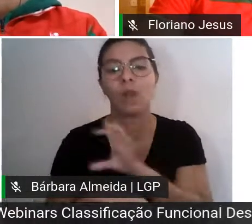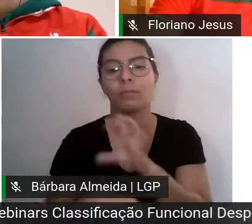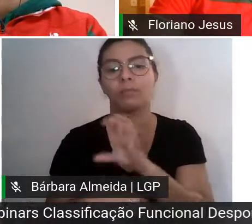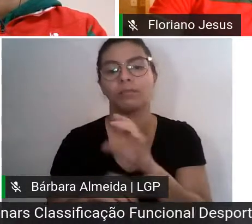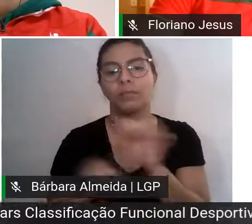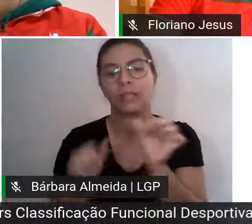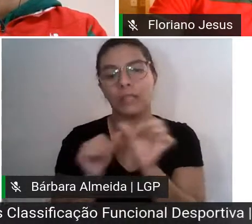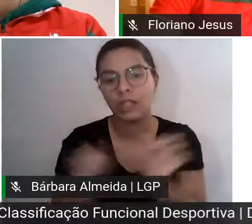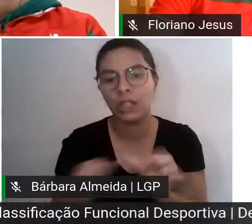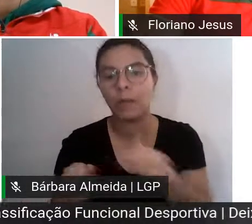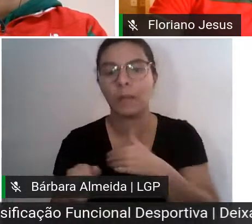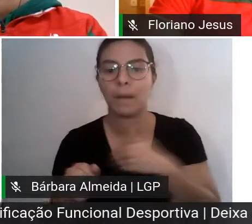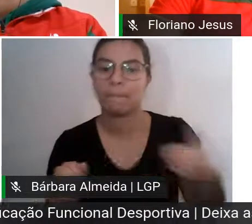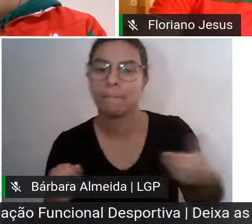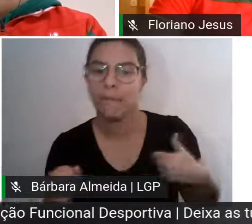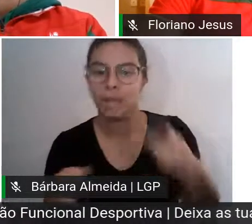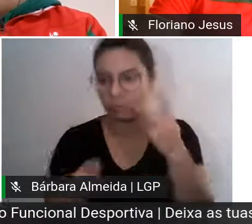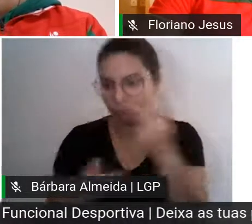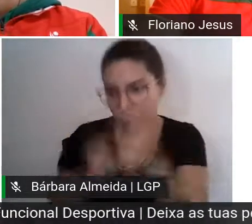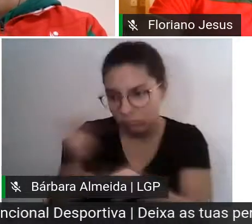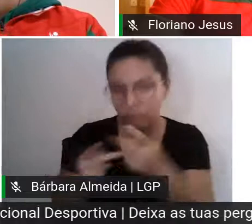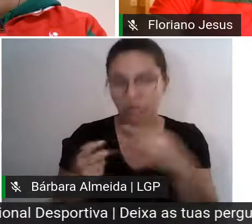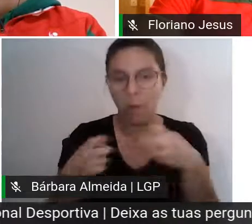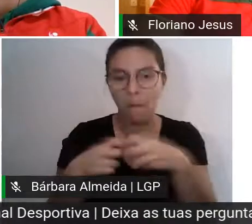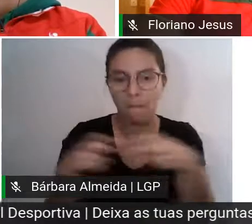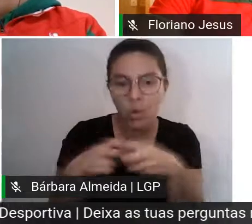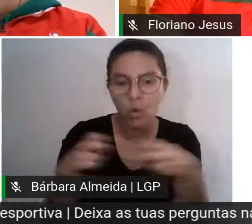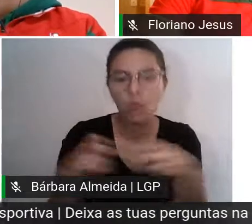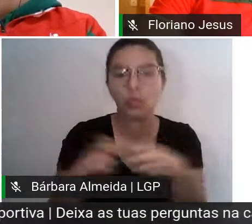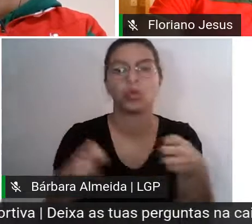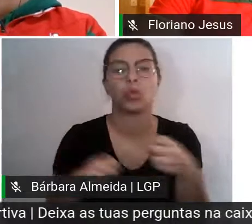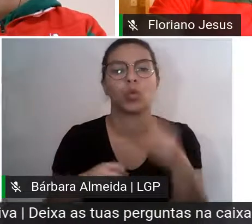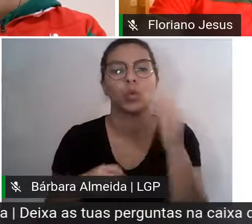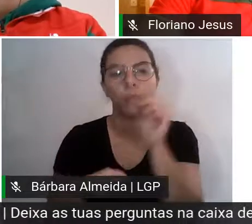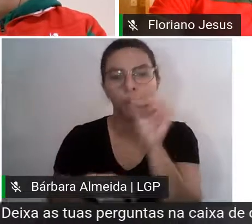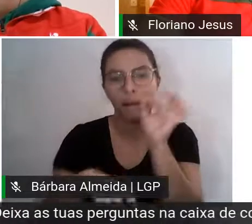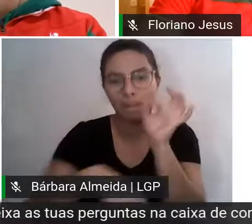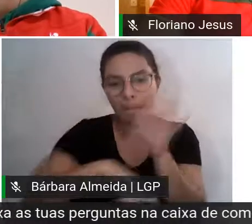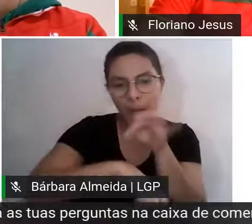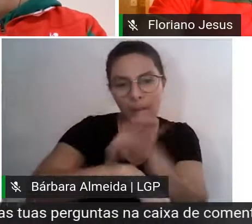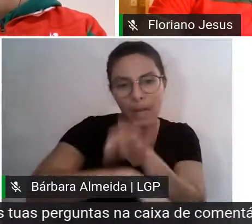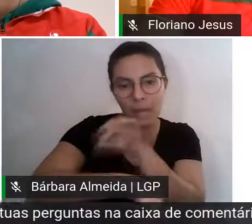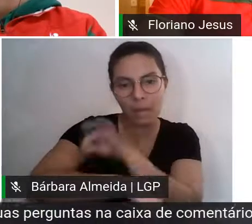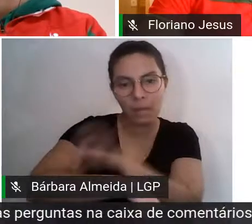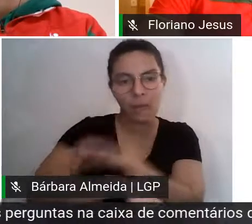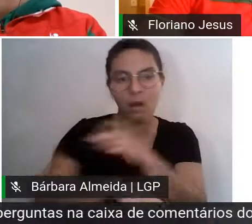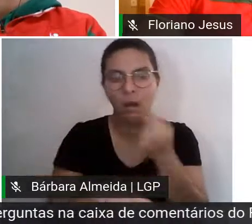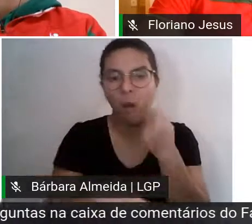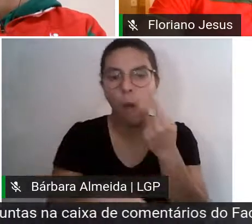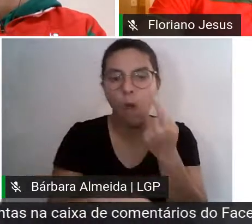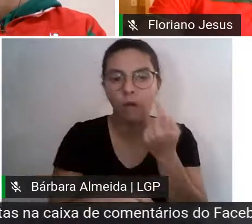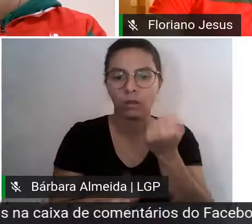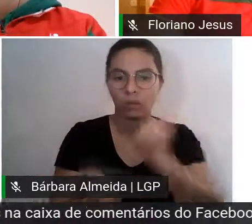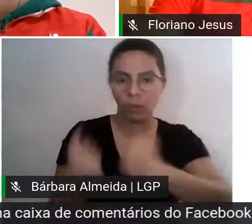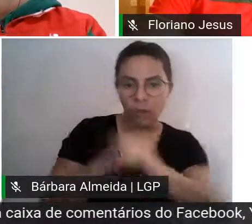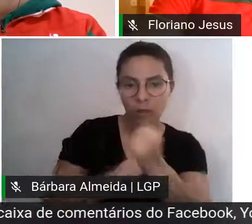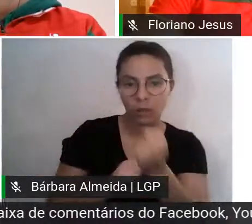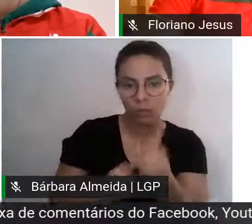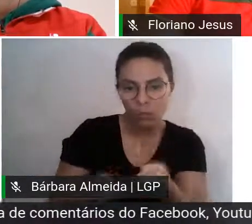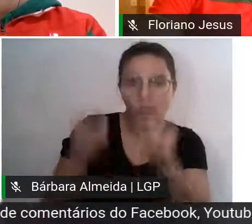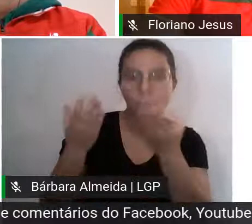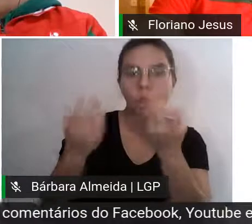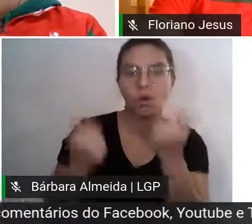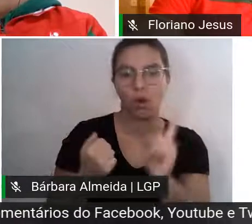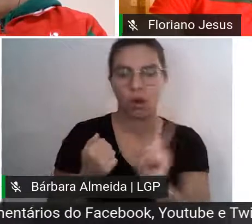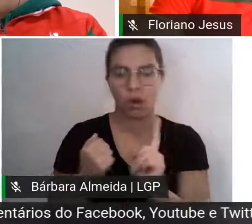marquesa, de testar tudo o que era músculo, testar reflexos com picadelas de alfinetes e etc. Isto foi tudo muito no